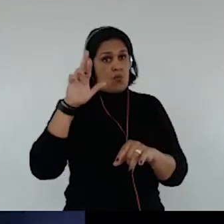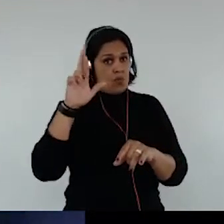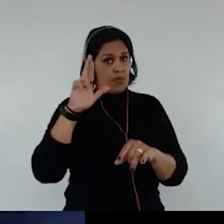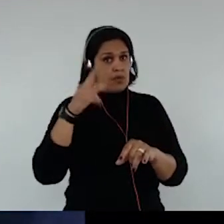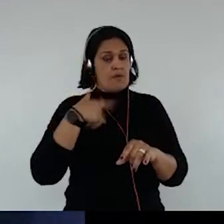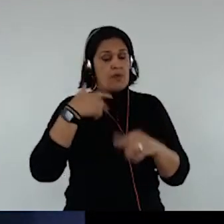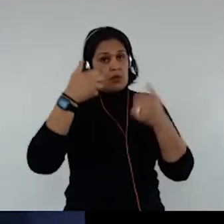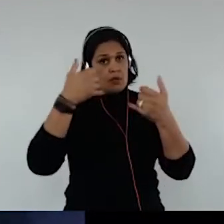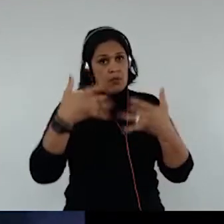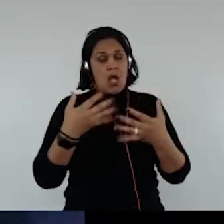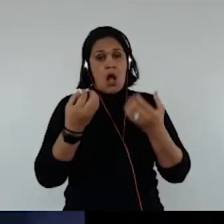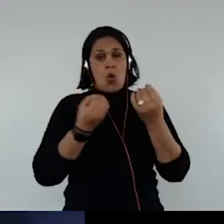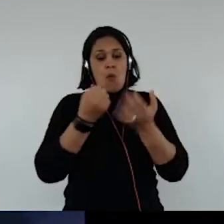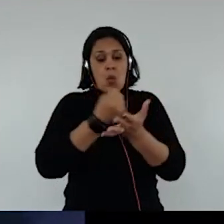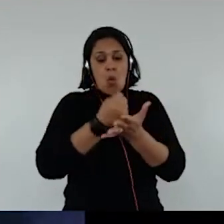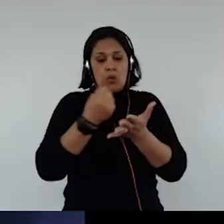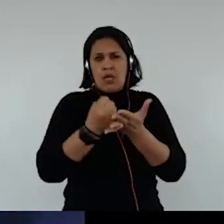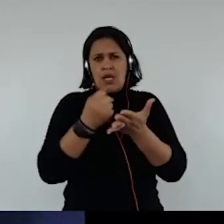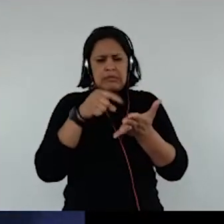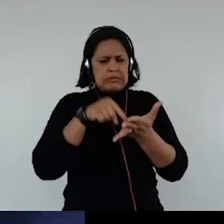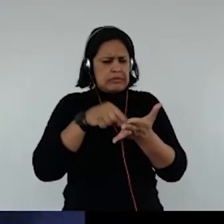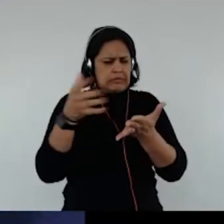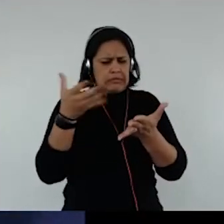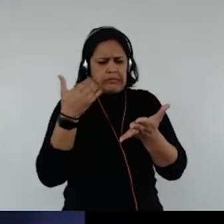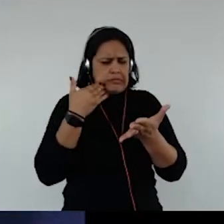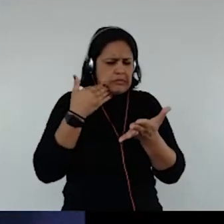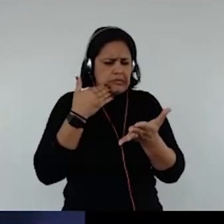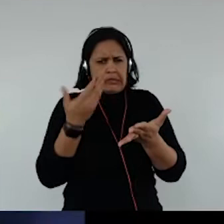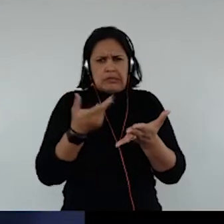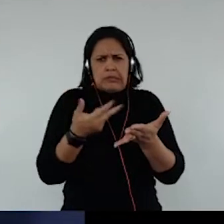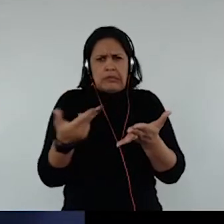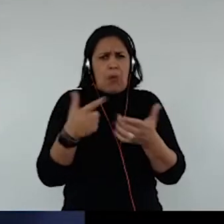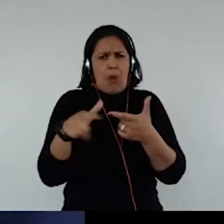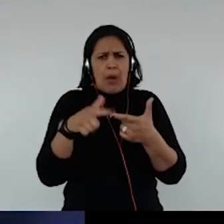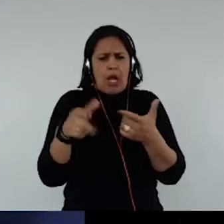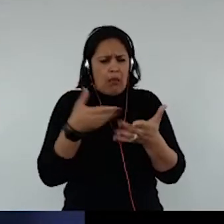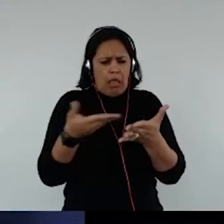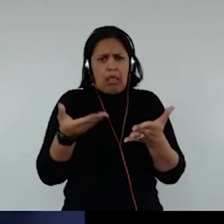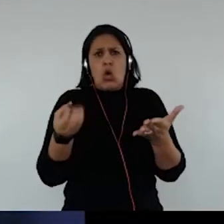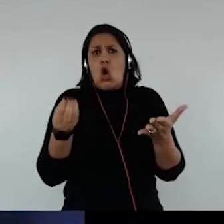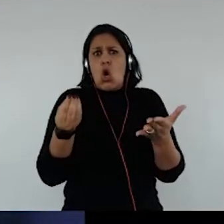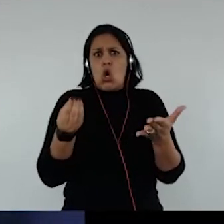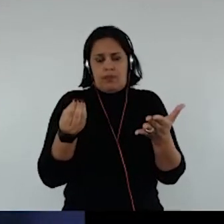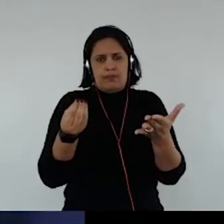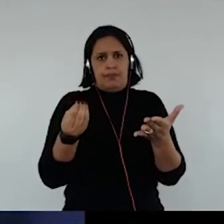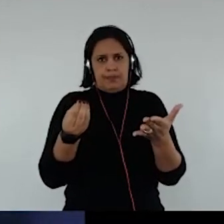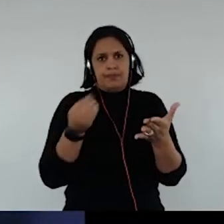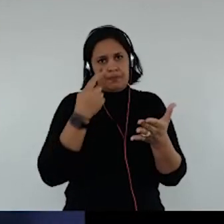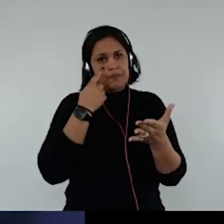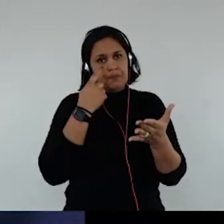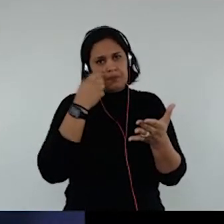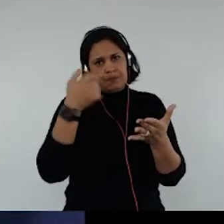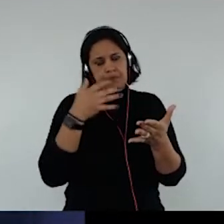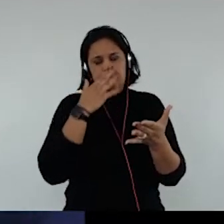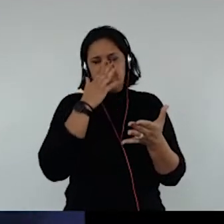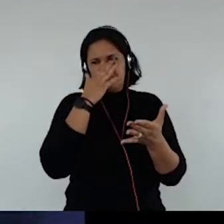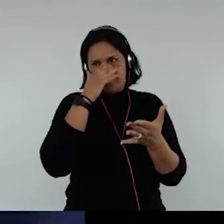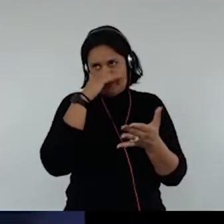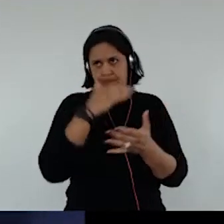desequilíbrio contratual. É no desequilíbrio contratual e que surgiria esse dever de renegociar.